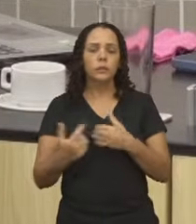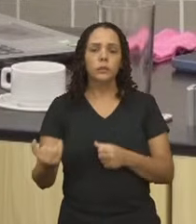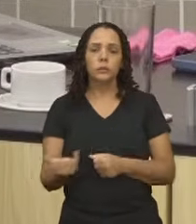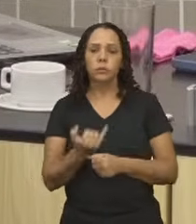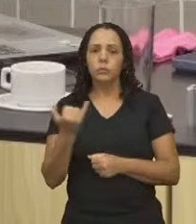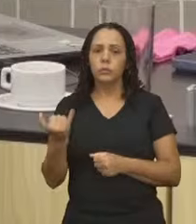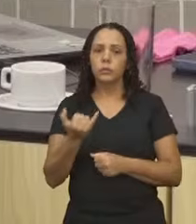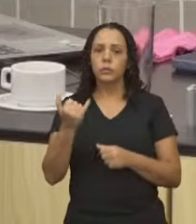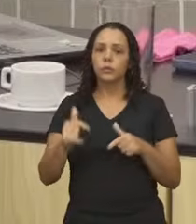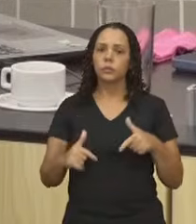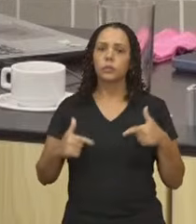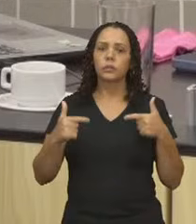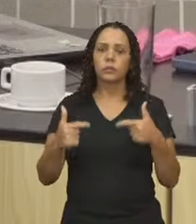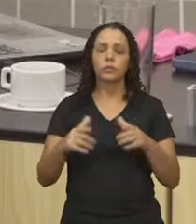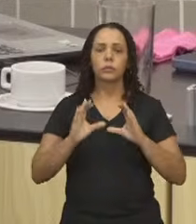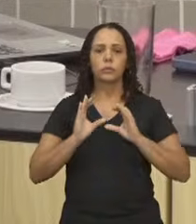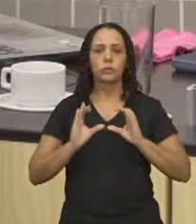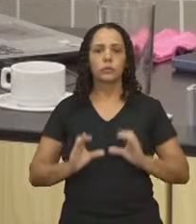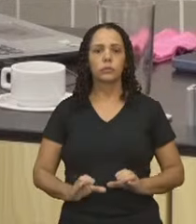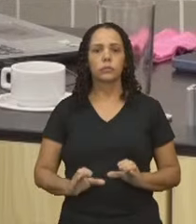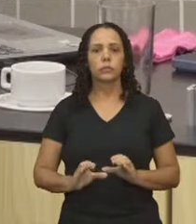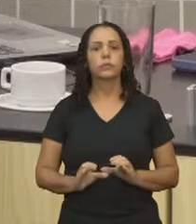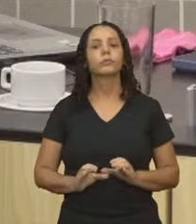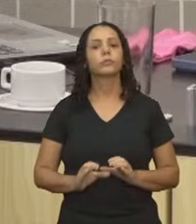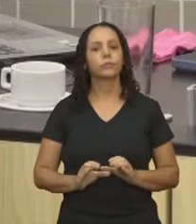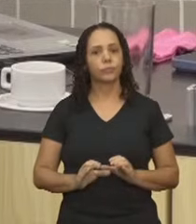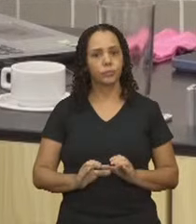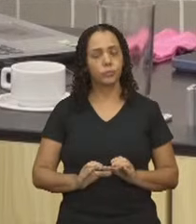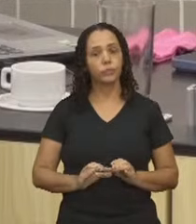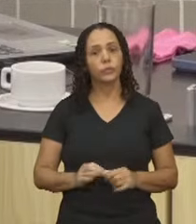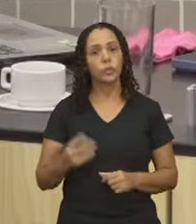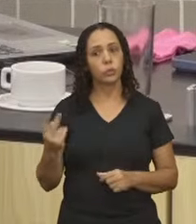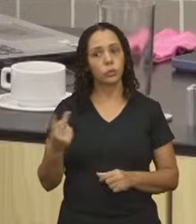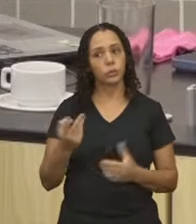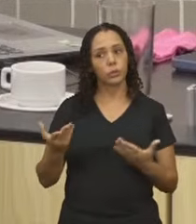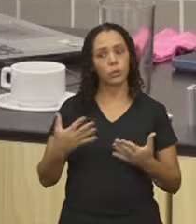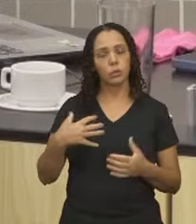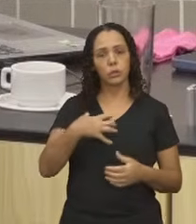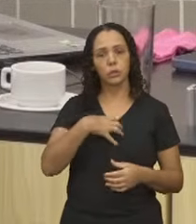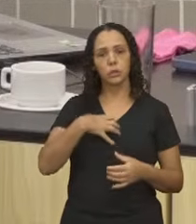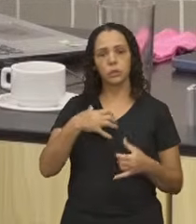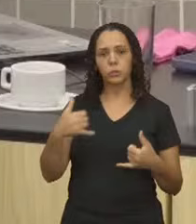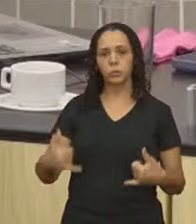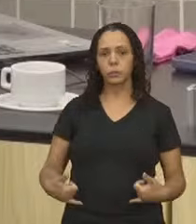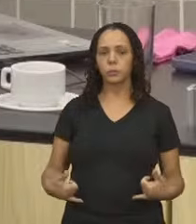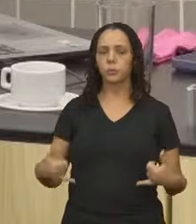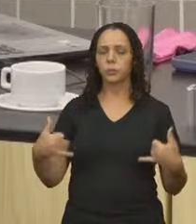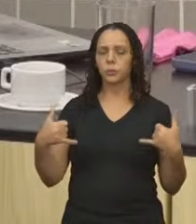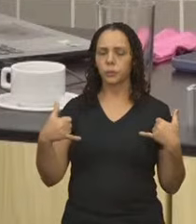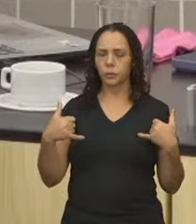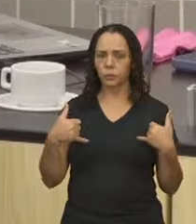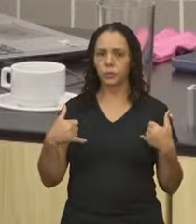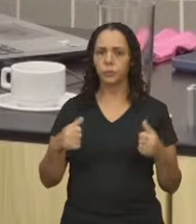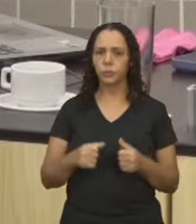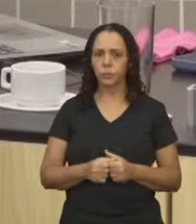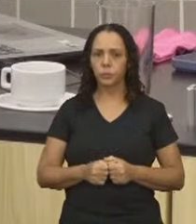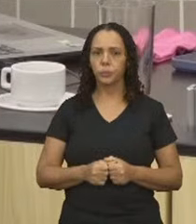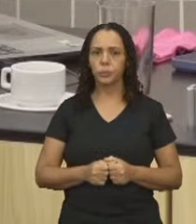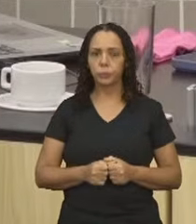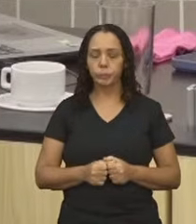indispensável na defesa da comunidade e se tornaram motivo de orgulho para toda a corporação e para o município de